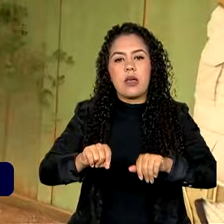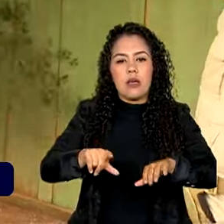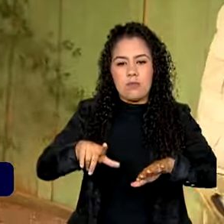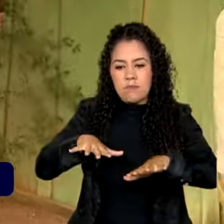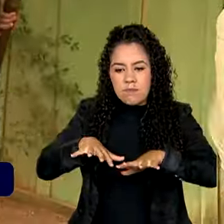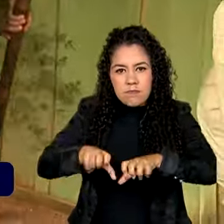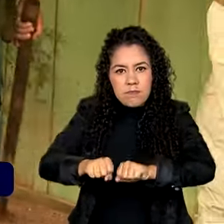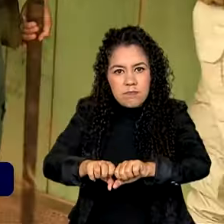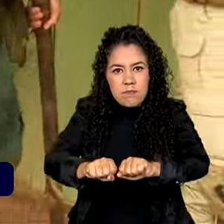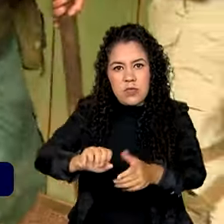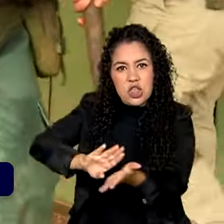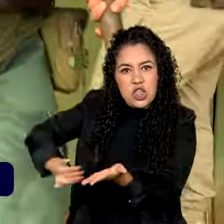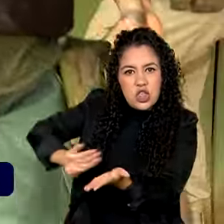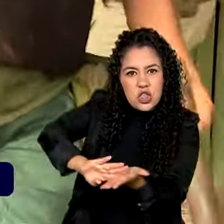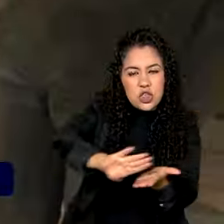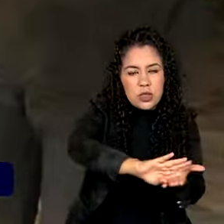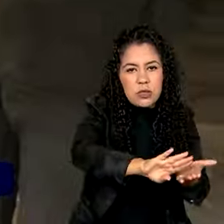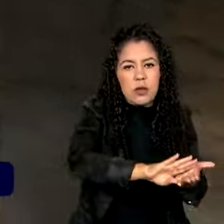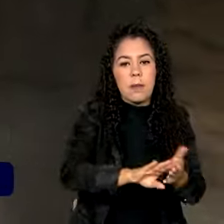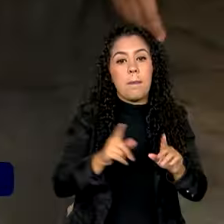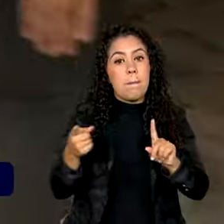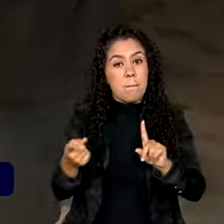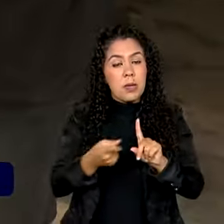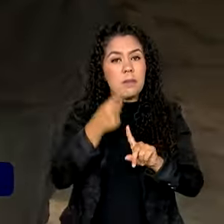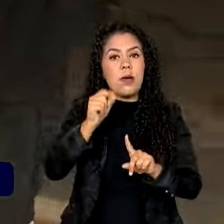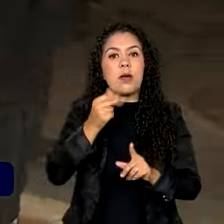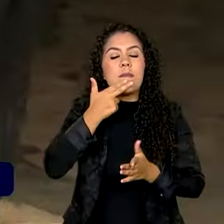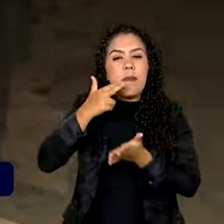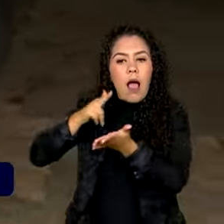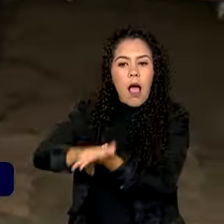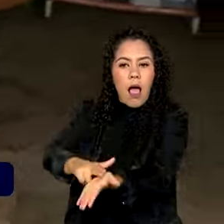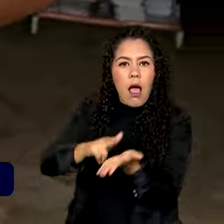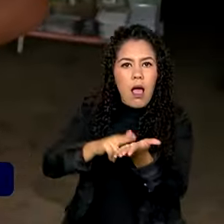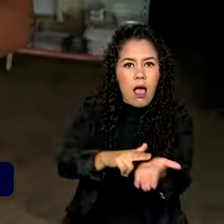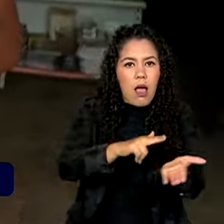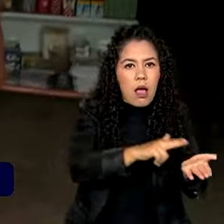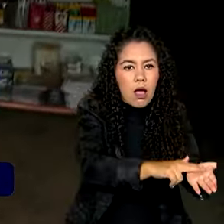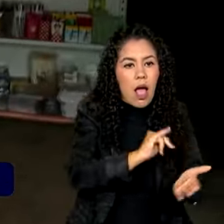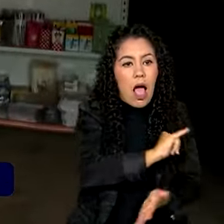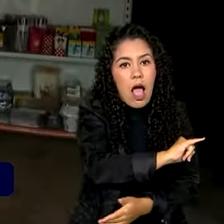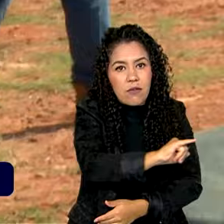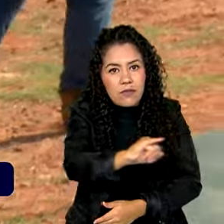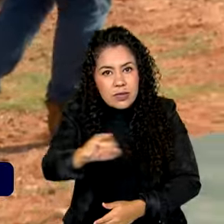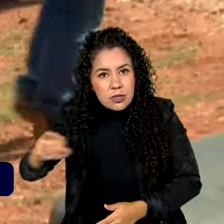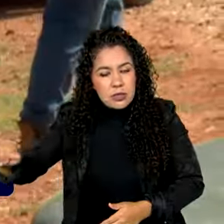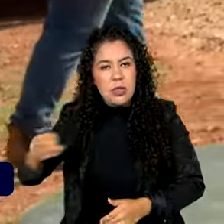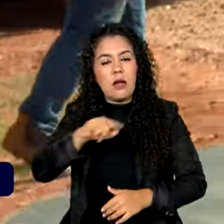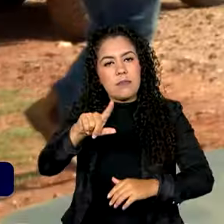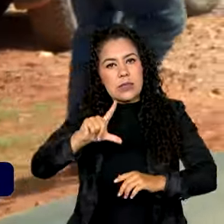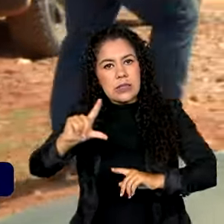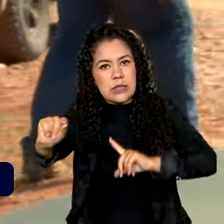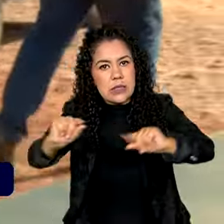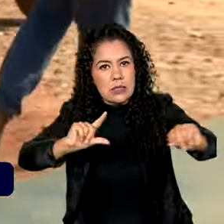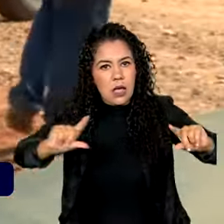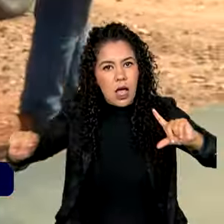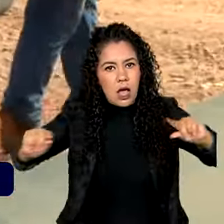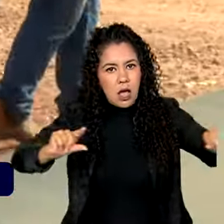territórios. Primeiro, os invasores foram notificados para saírem pacificamente.